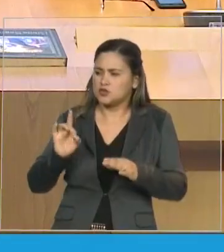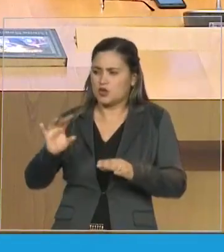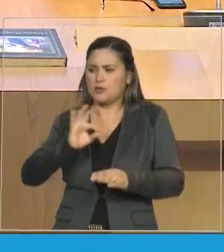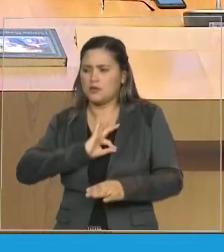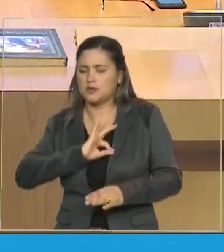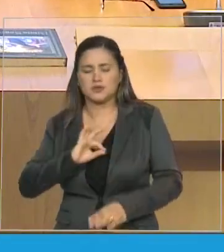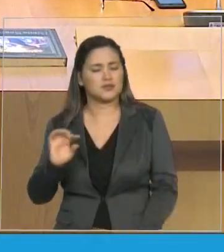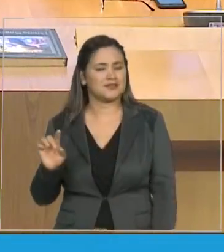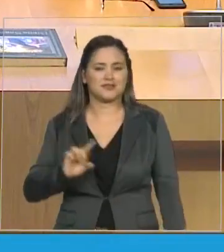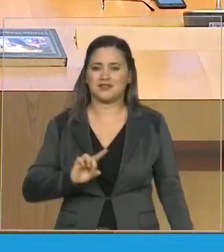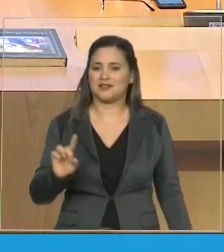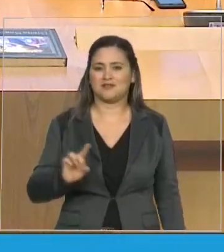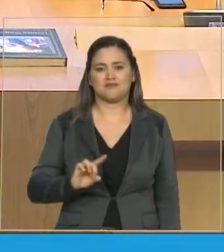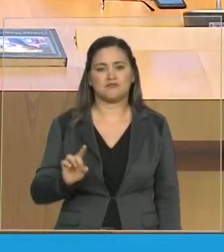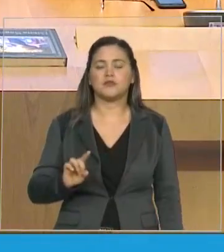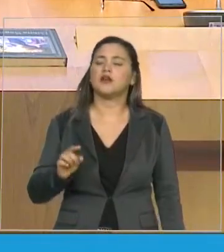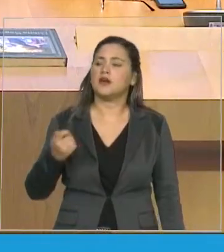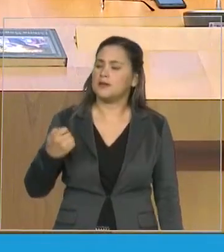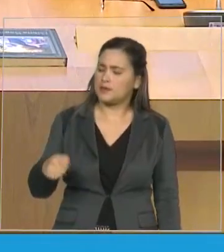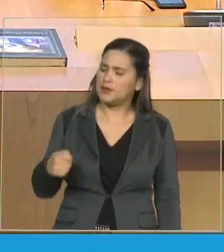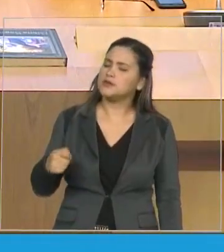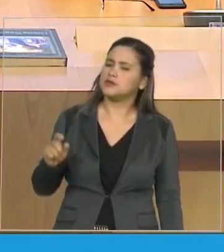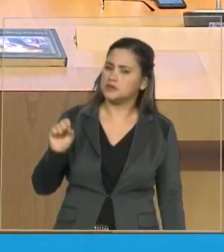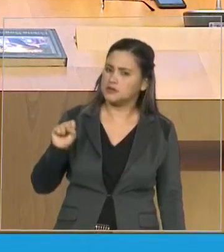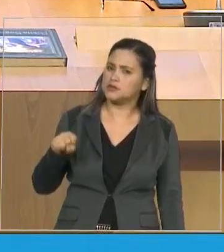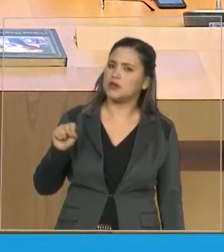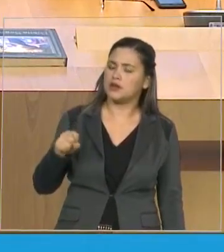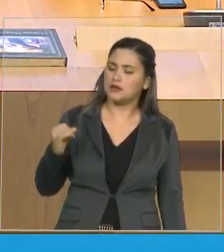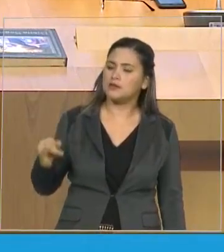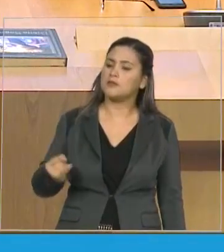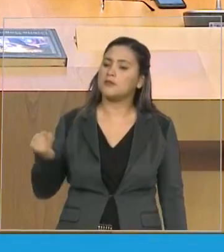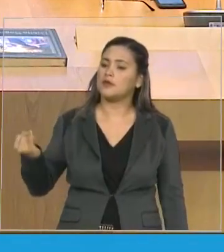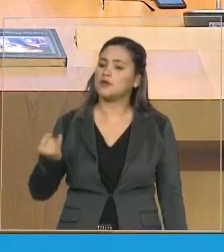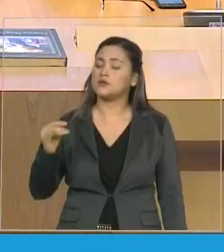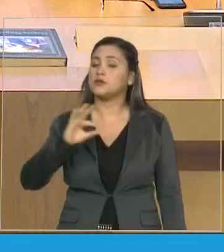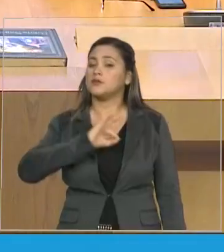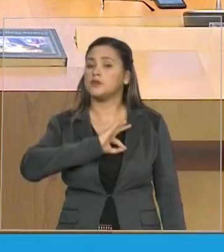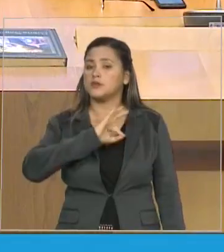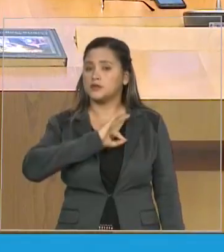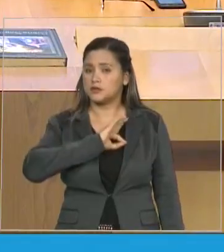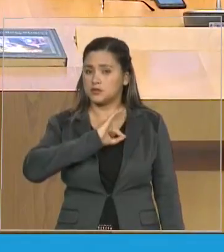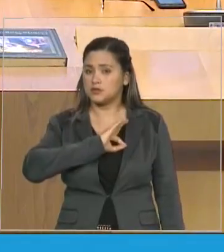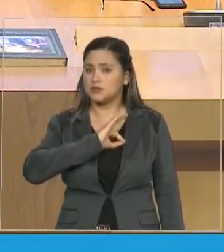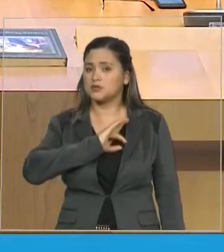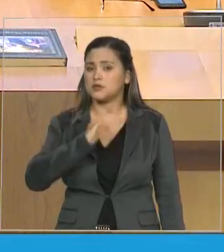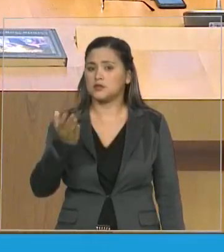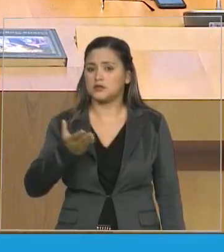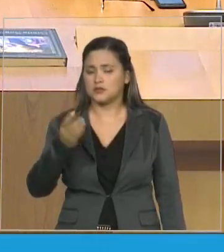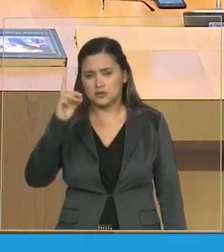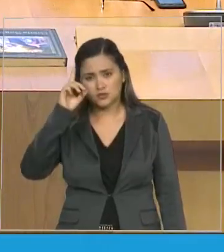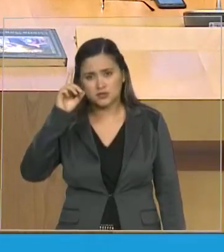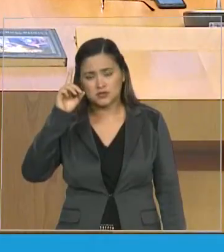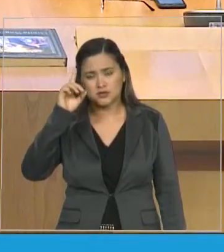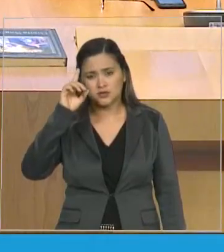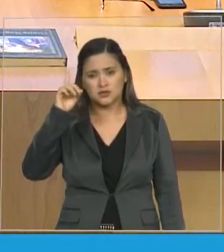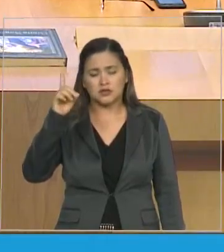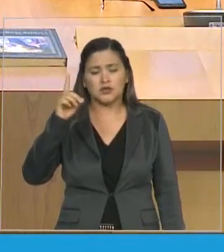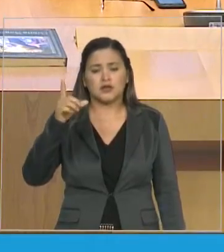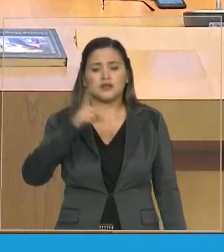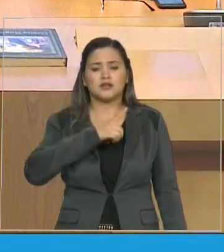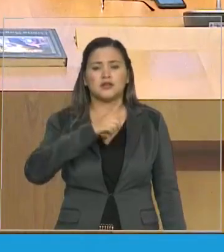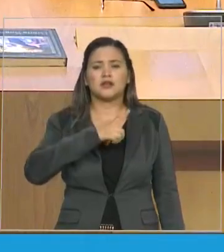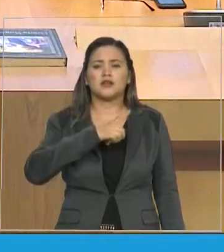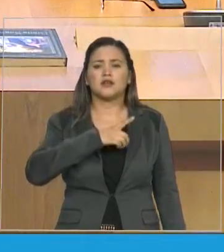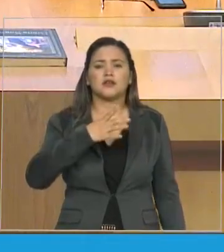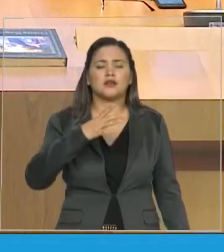para enfrentar o problema da violência urbana, principalmente. E aqui nós temos, né, aqui a capelania presente, com a figura